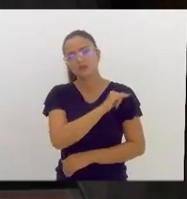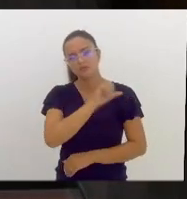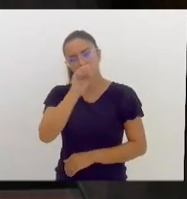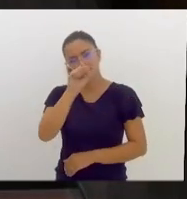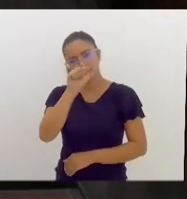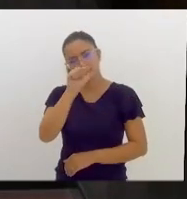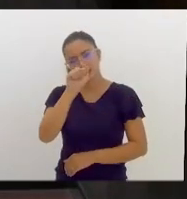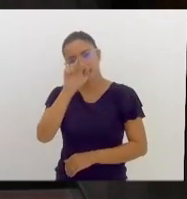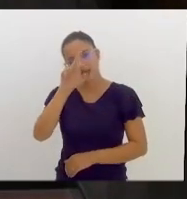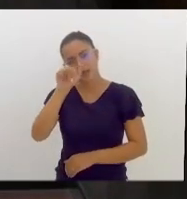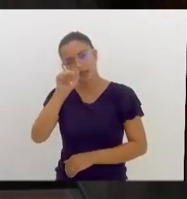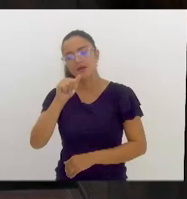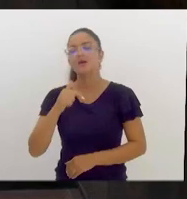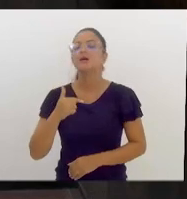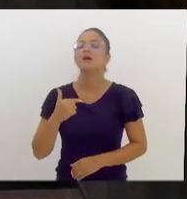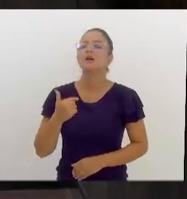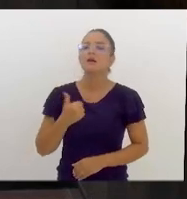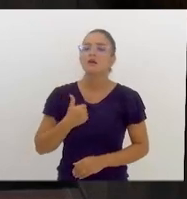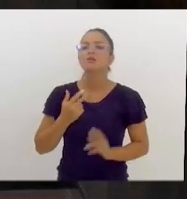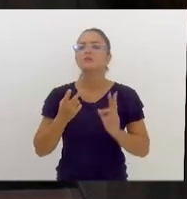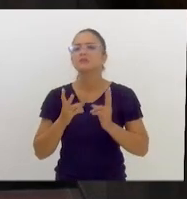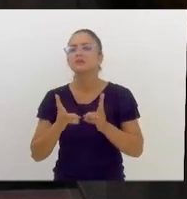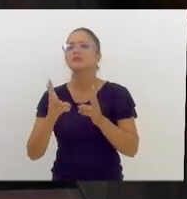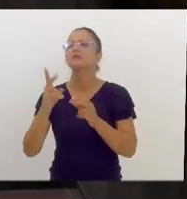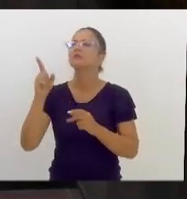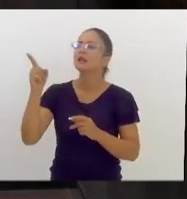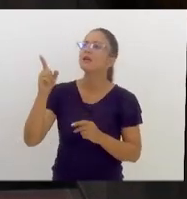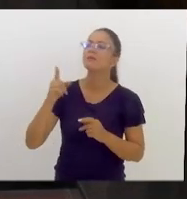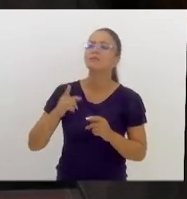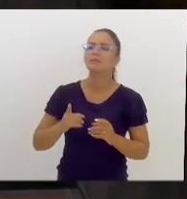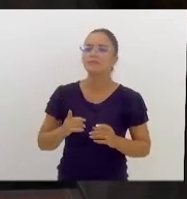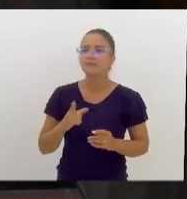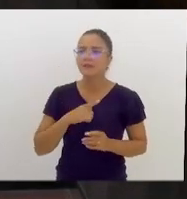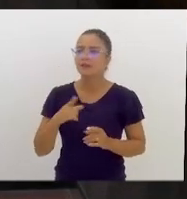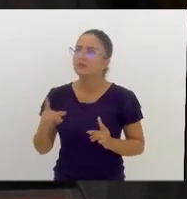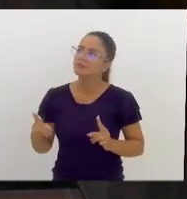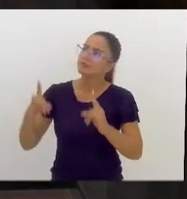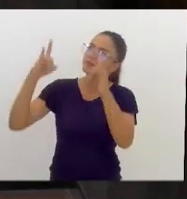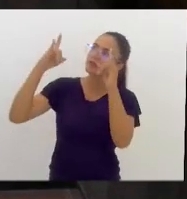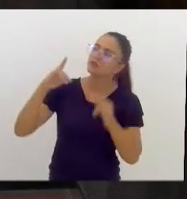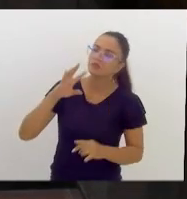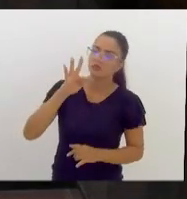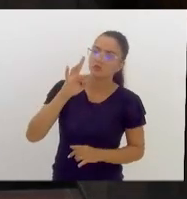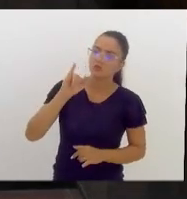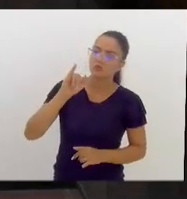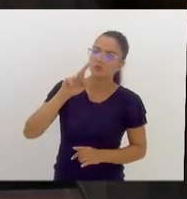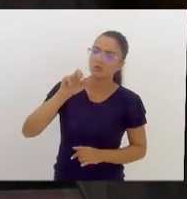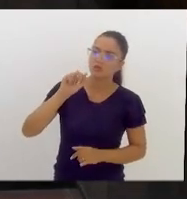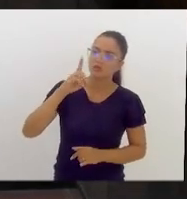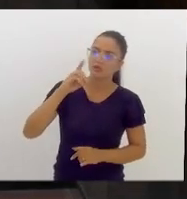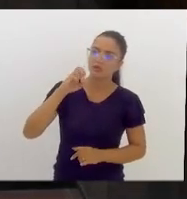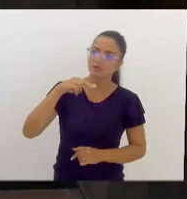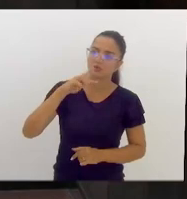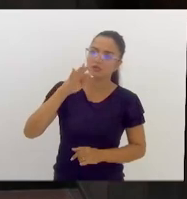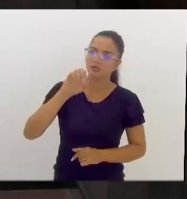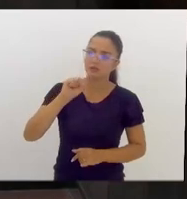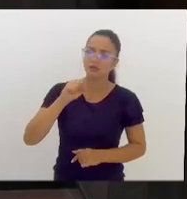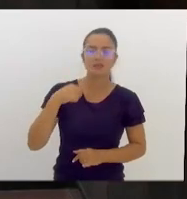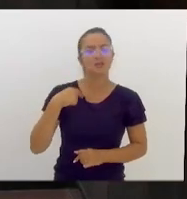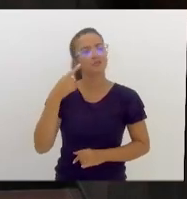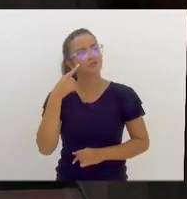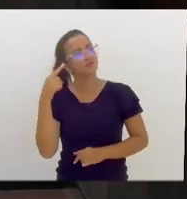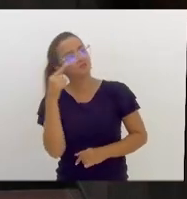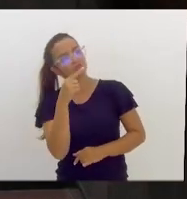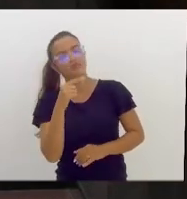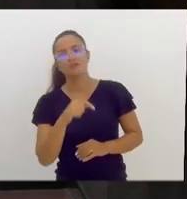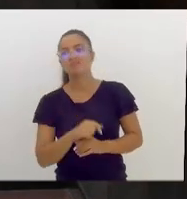eu sempre que passava pelo histórico prédio do Palácio Tiradentes, eu olhava a sede do Parlamento Fluminense e tinha